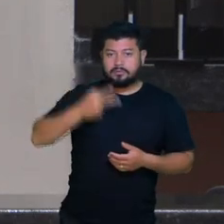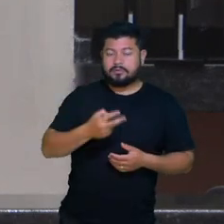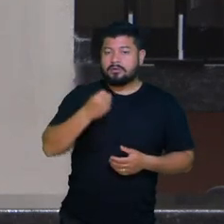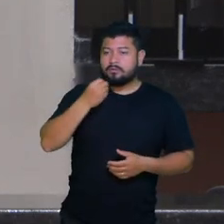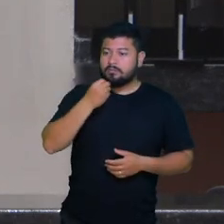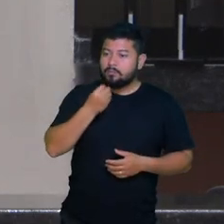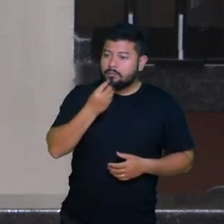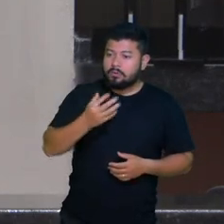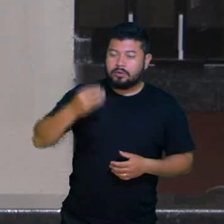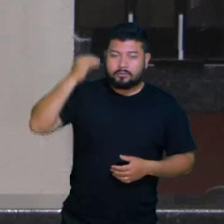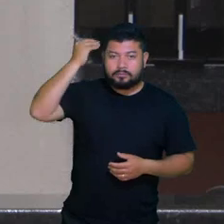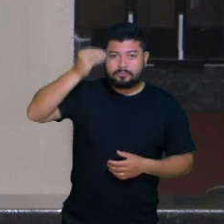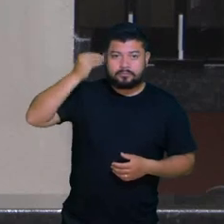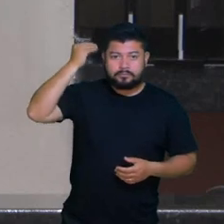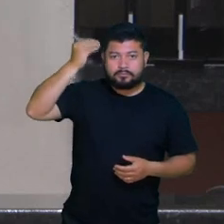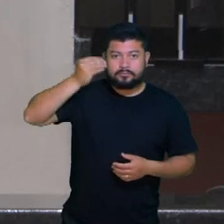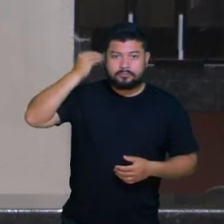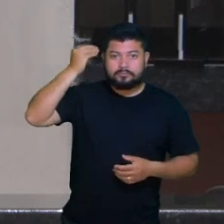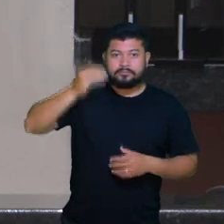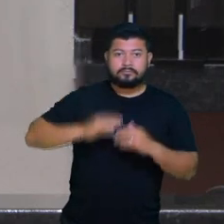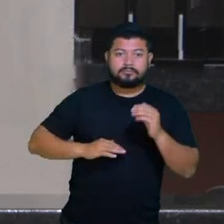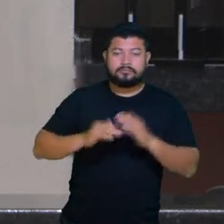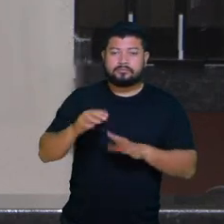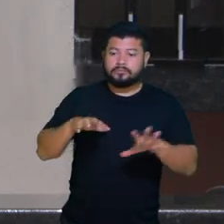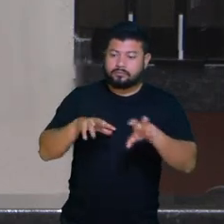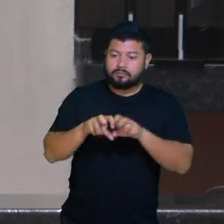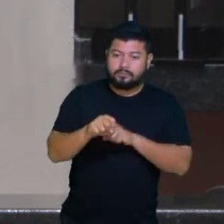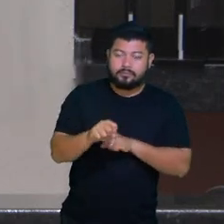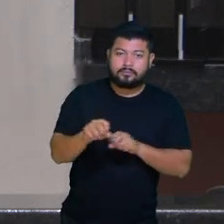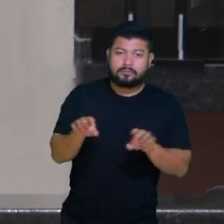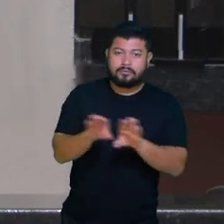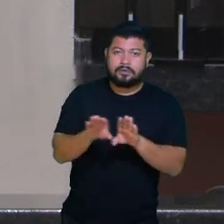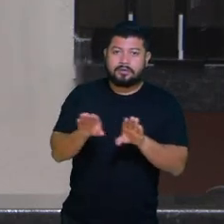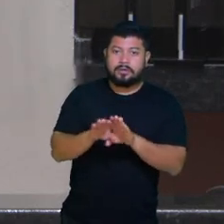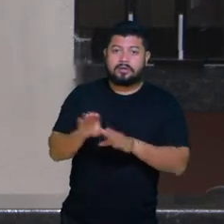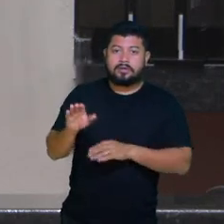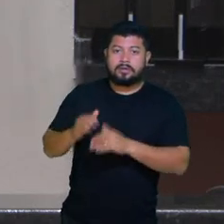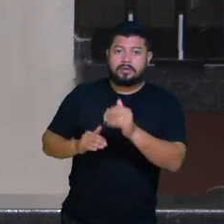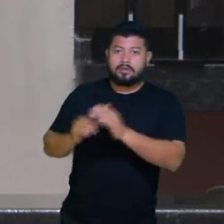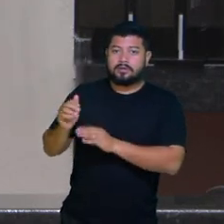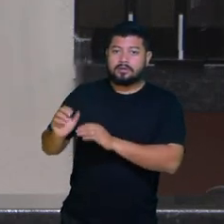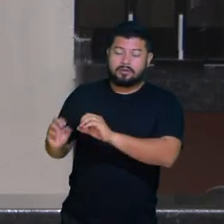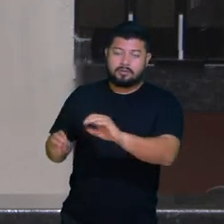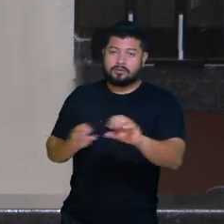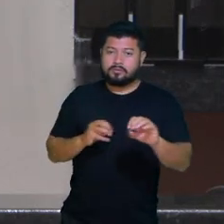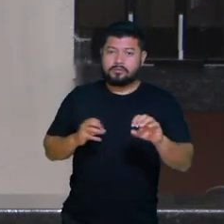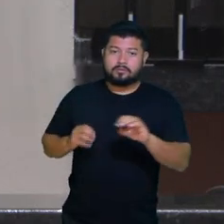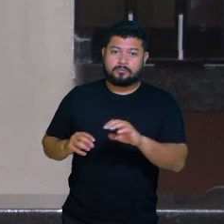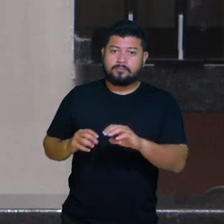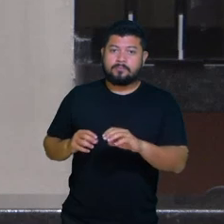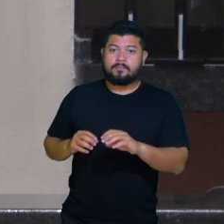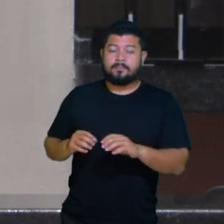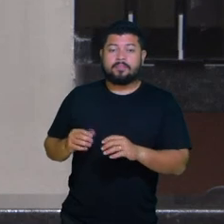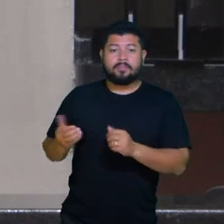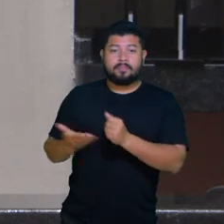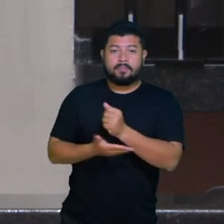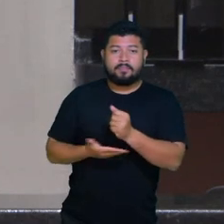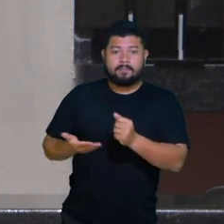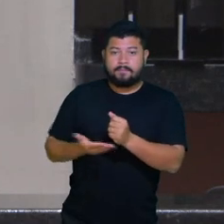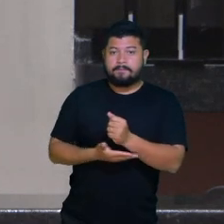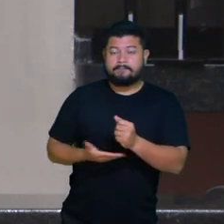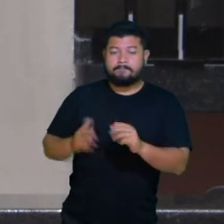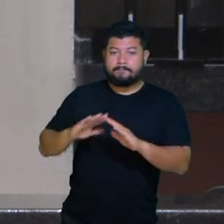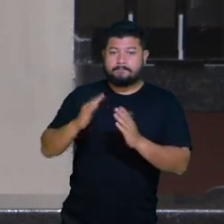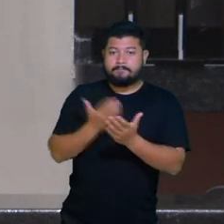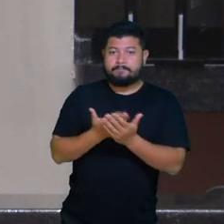experiências as boas experiências de formação e as boas experiências de educação também na educação básica das escolas esse